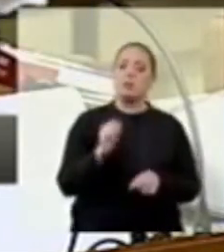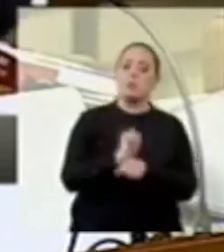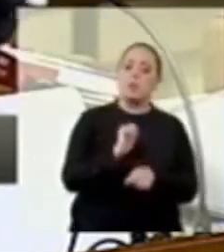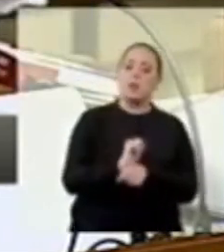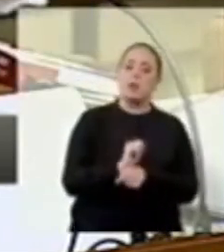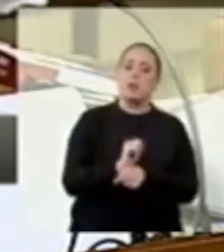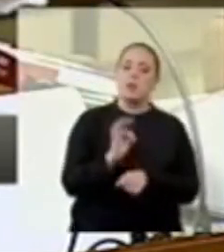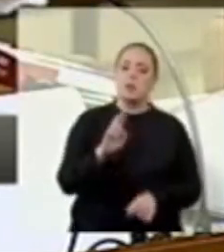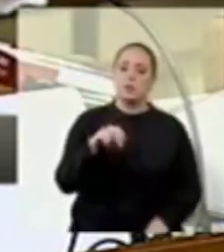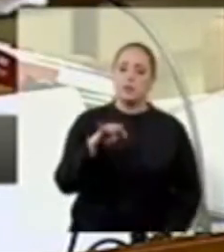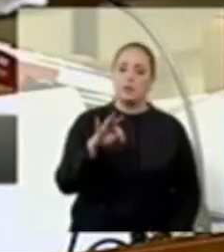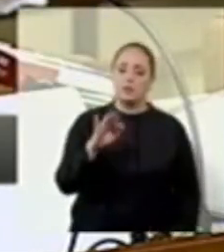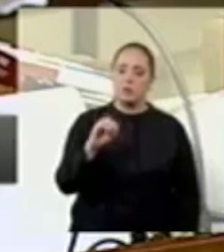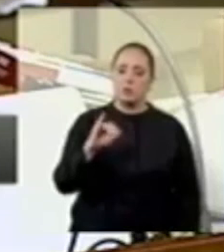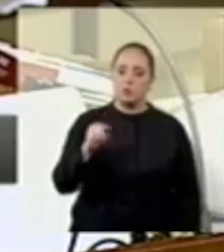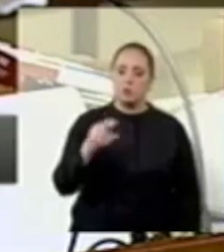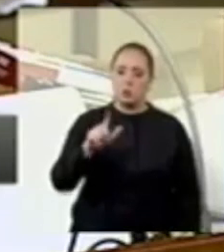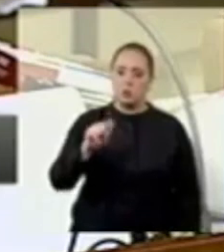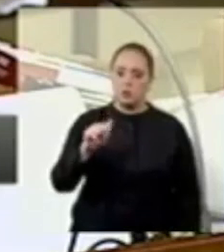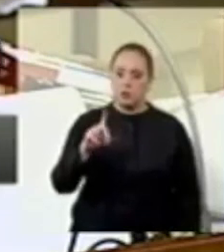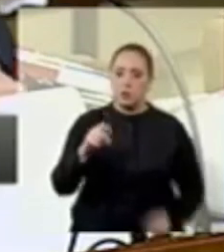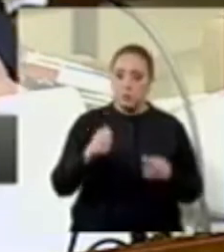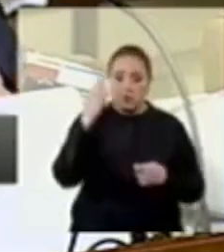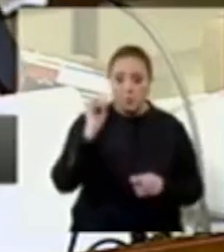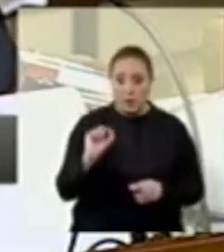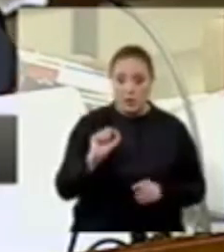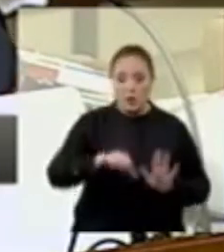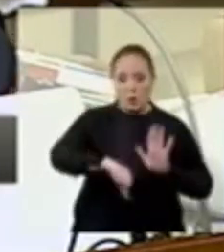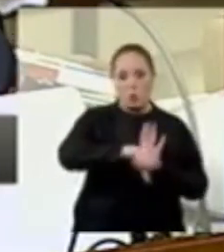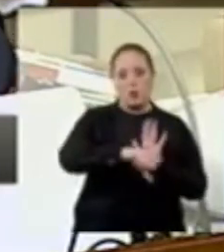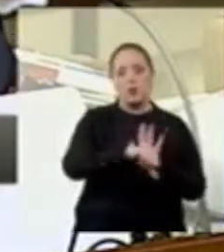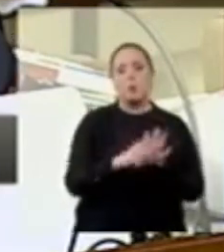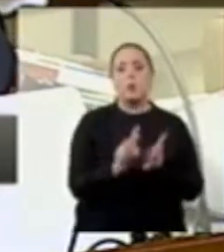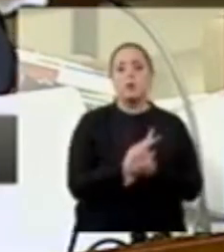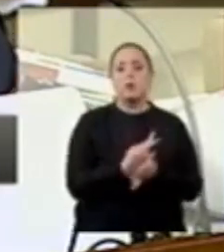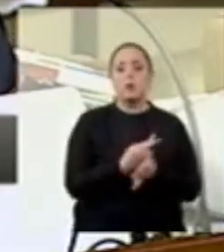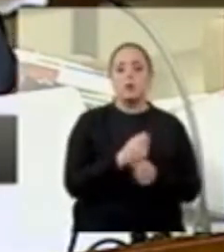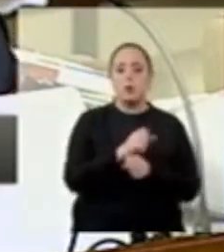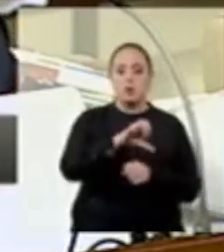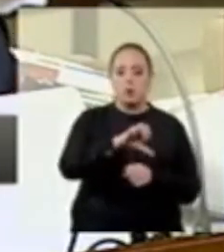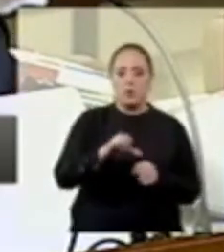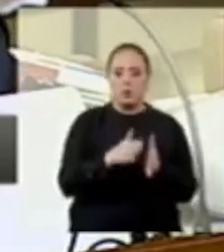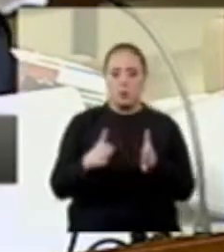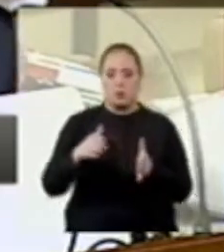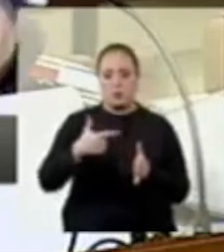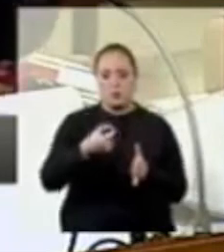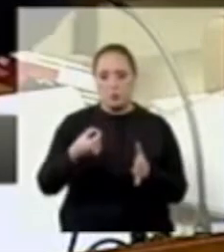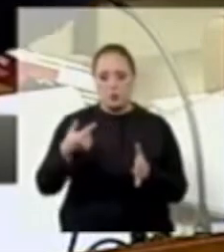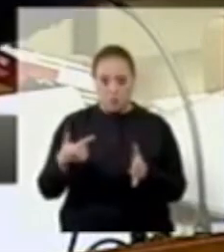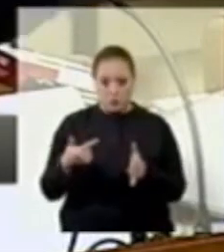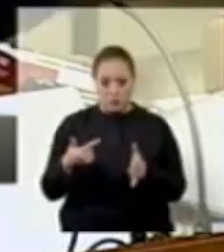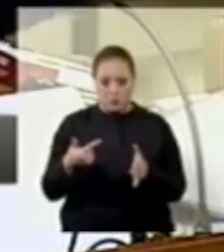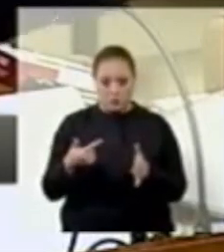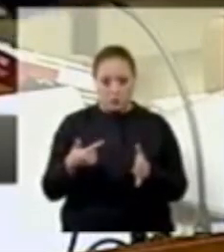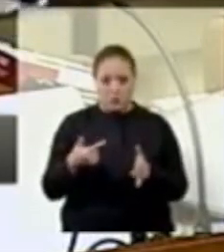julgado tem que ter em mente que o crime ocorrido entre 99 e 2002 em